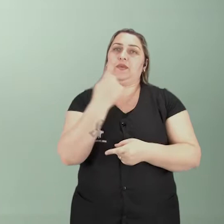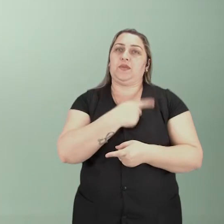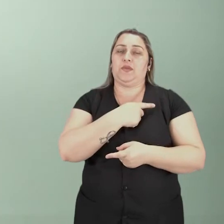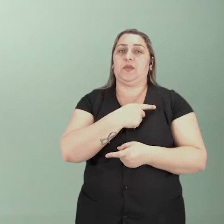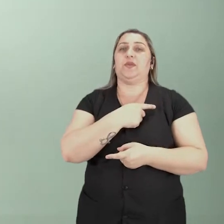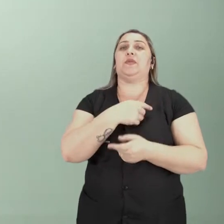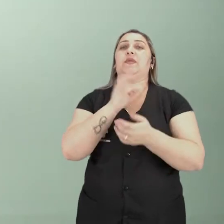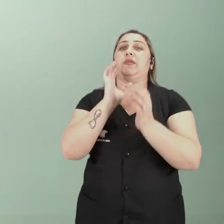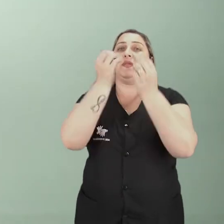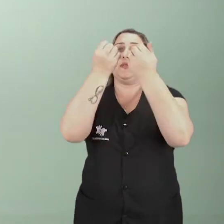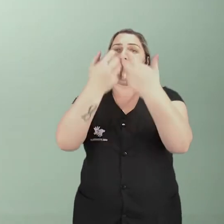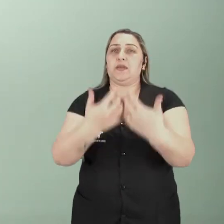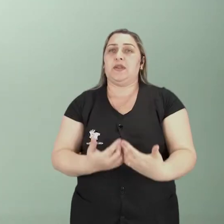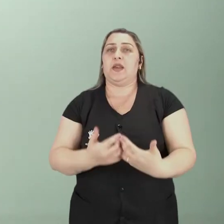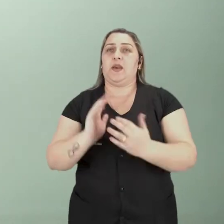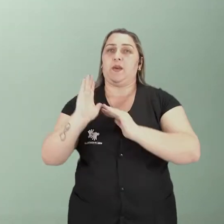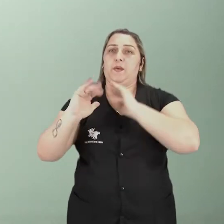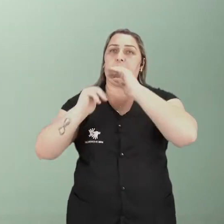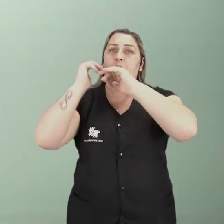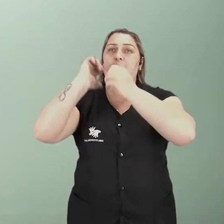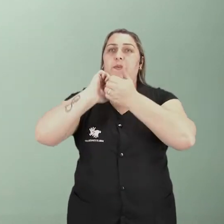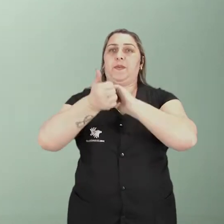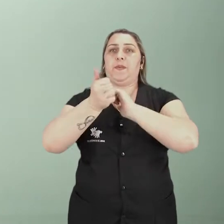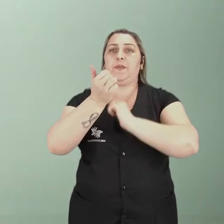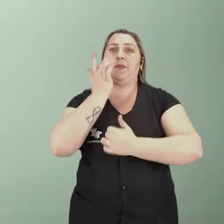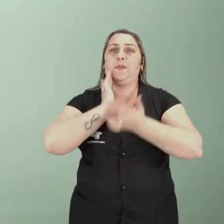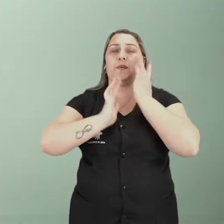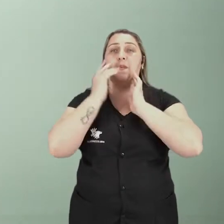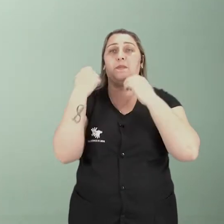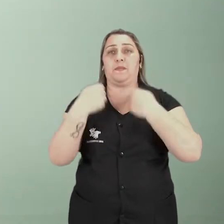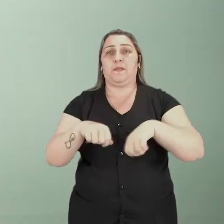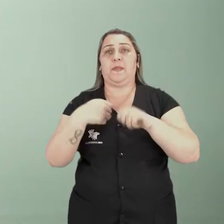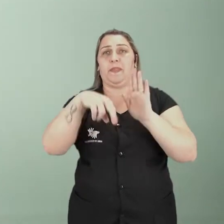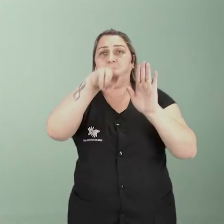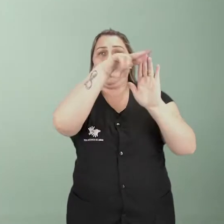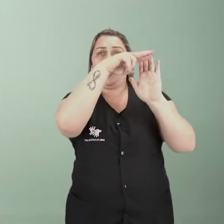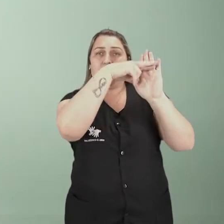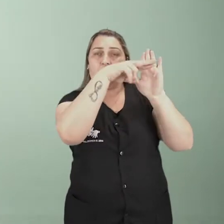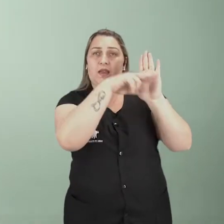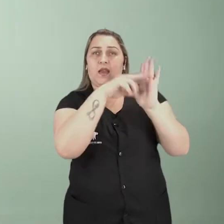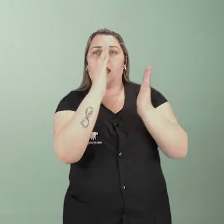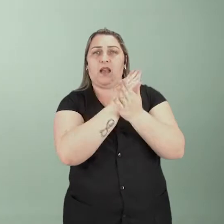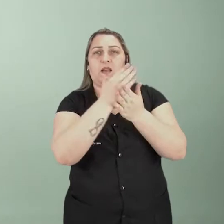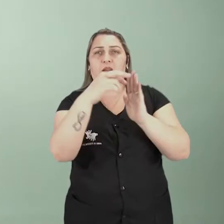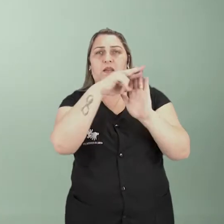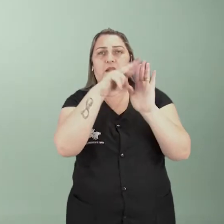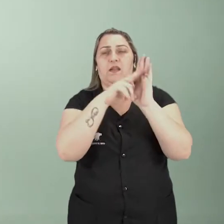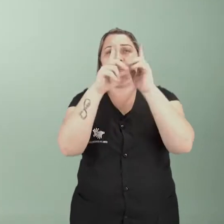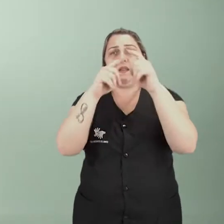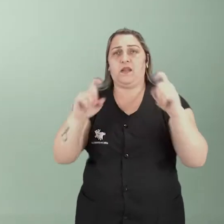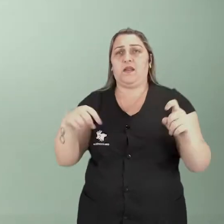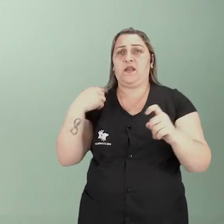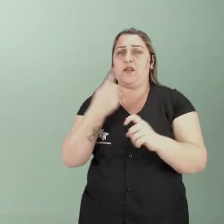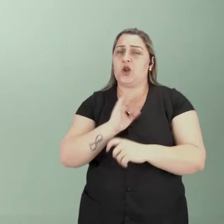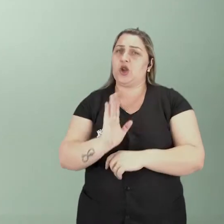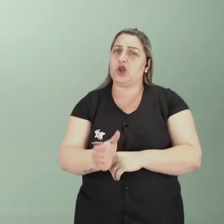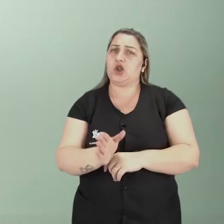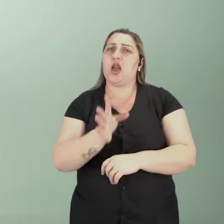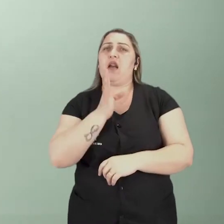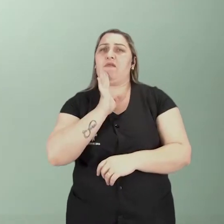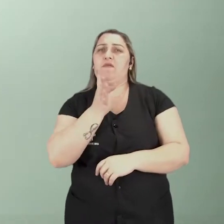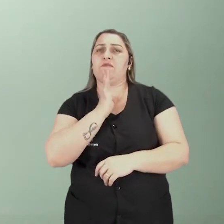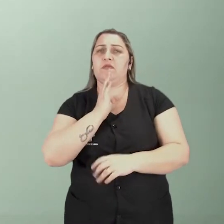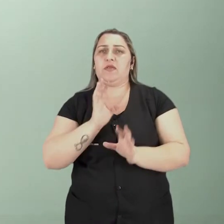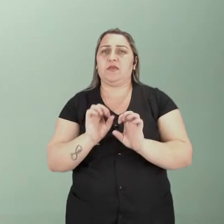deixar claro que para desenvolver os jogos teatrais é preciso de regras, algumas regras específicas que a gente vai já conhecer um